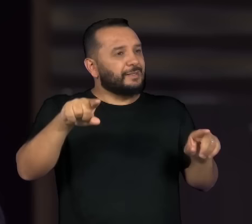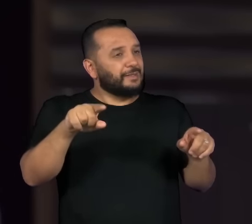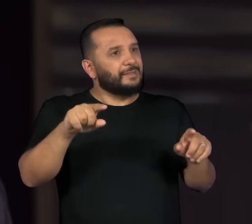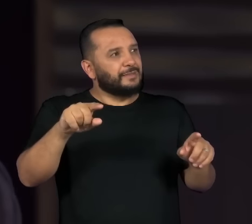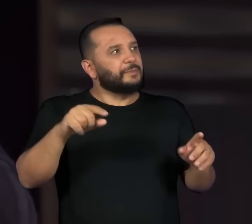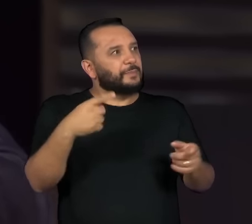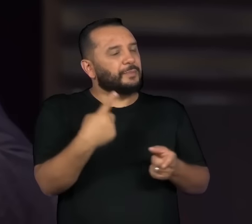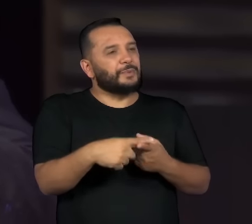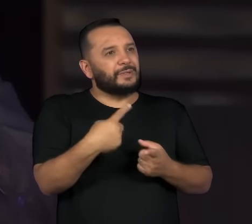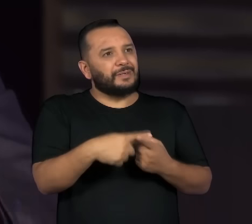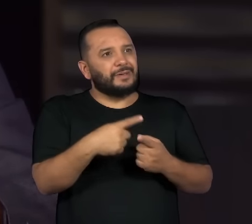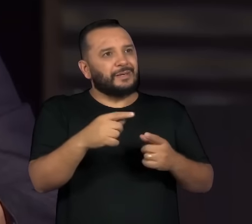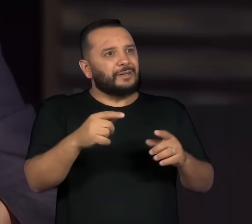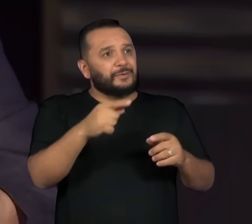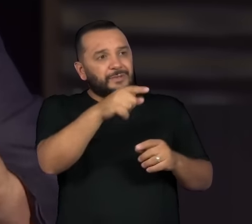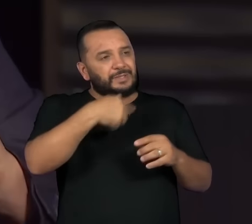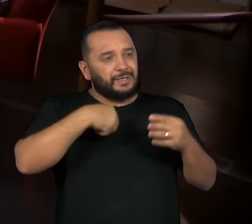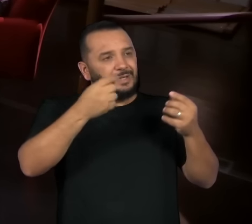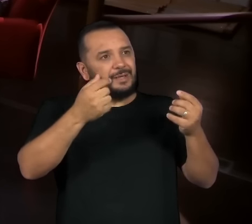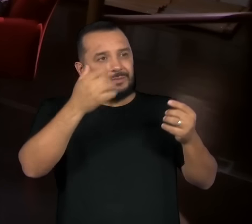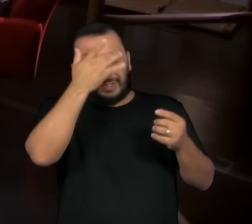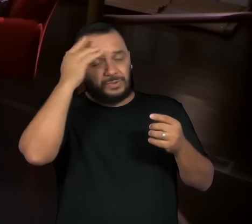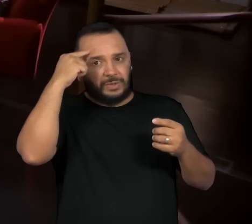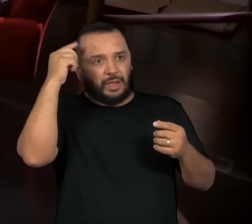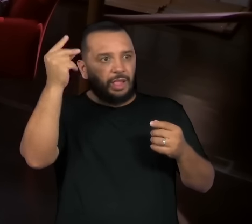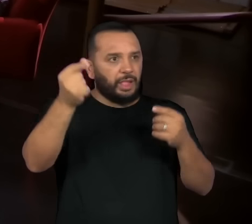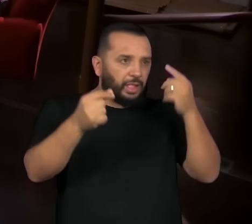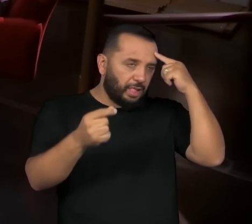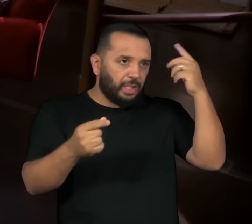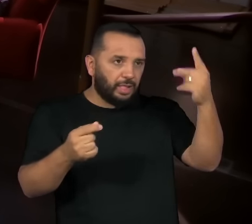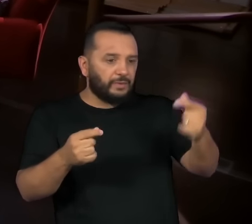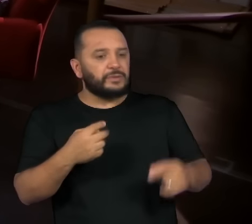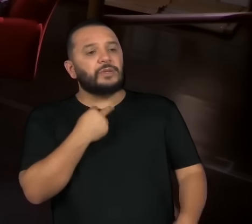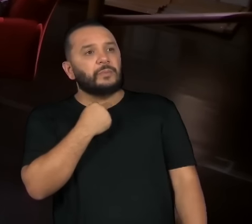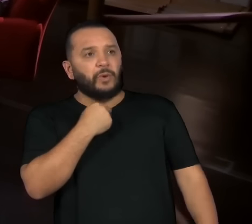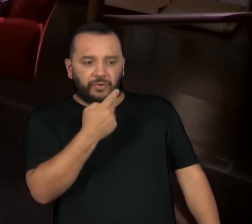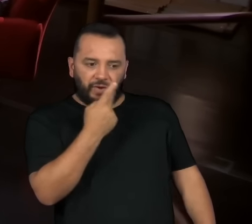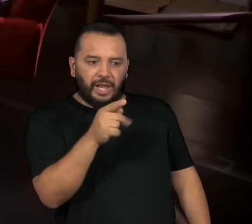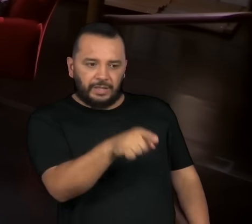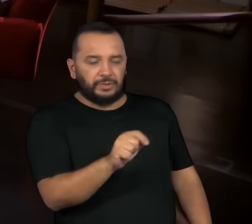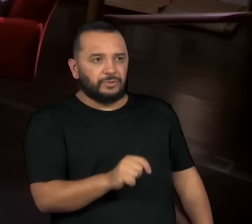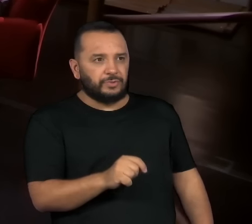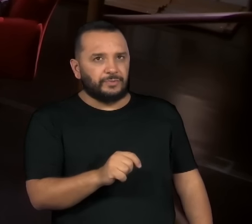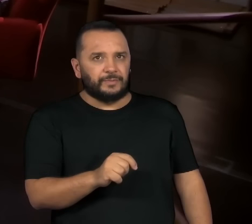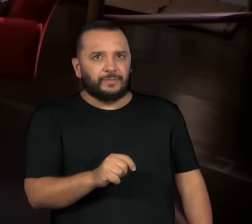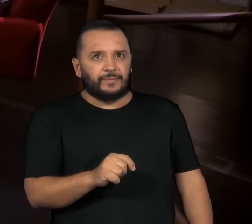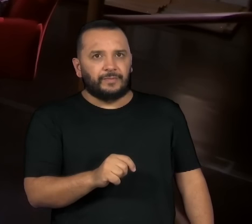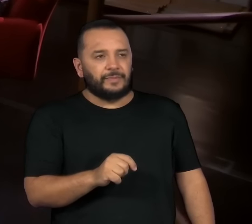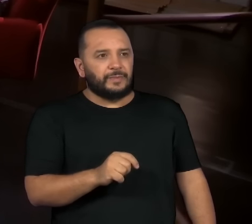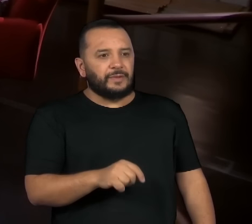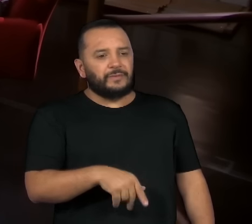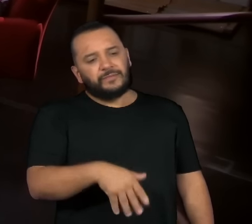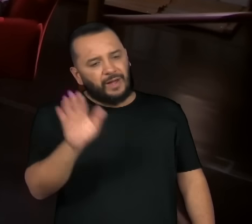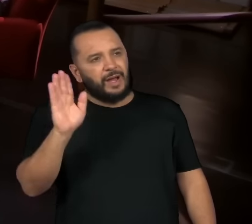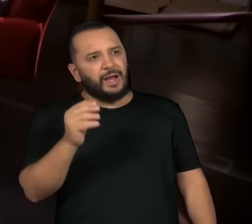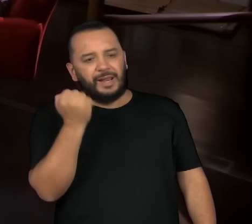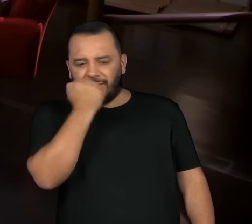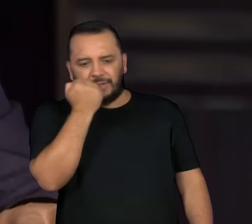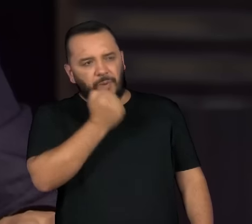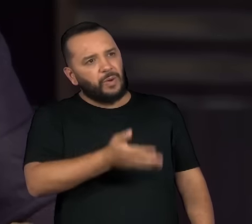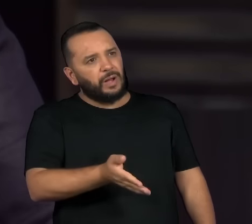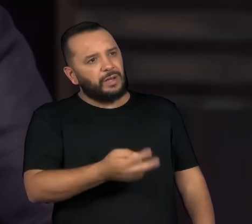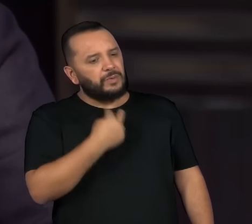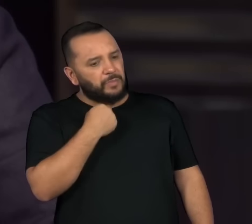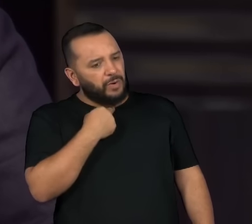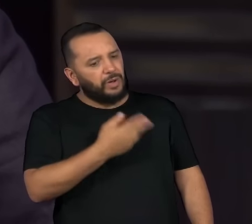porque o que você disse é, você não pode dizer isso, menino, né? Ainda tem esse negócio, vai lavar essa boca. Né? Exato. Você não